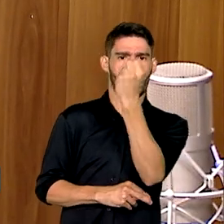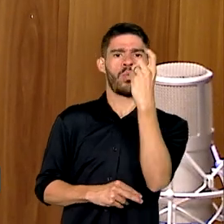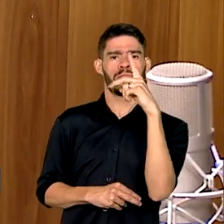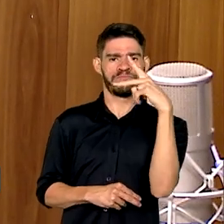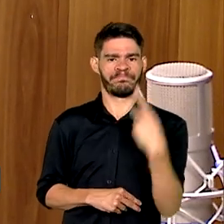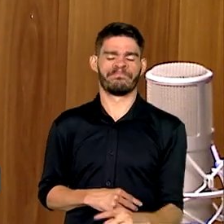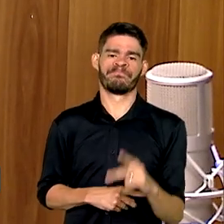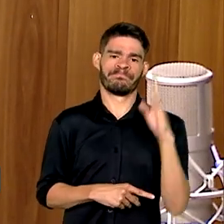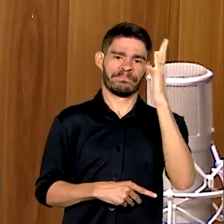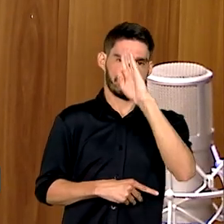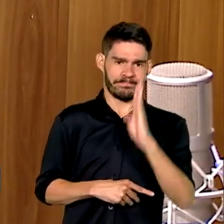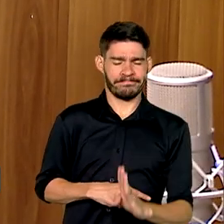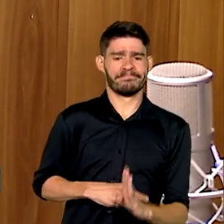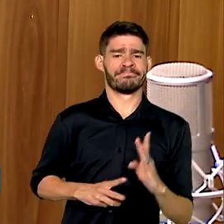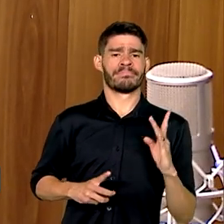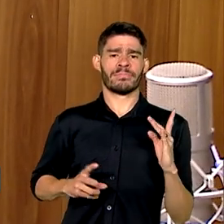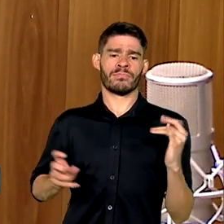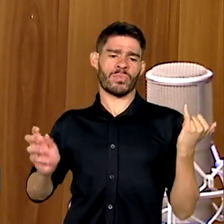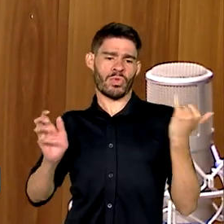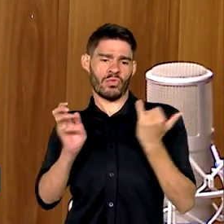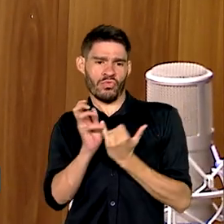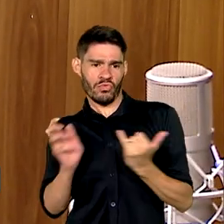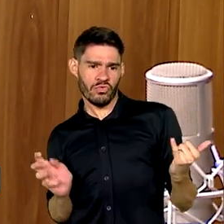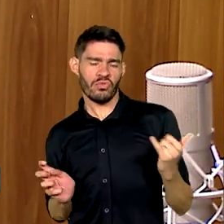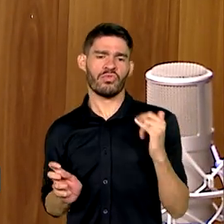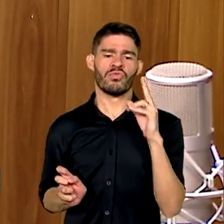Brasil. As linhas de transmissão para fortalecer